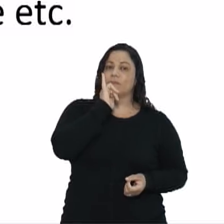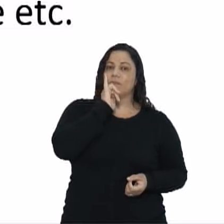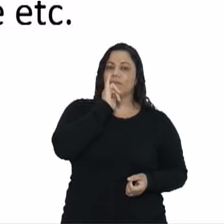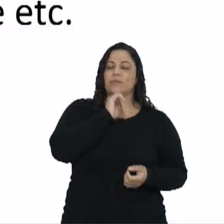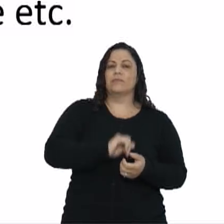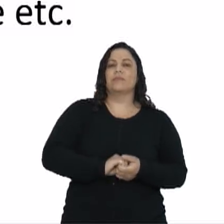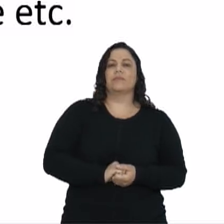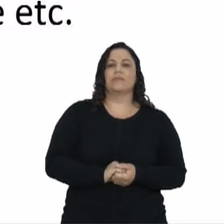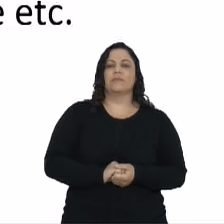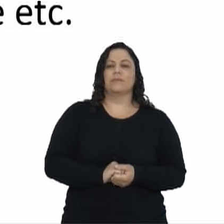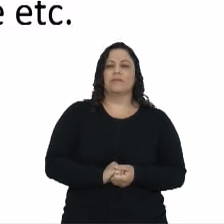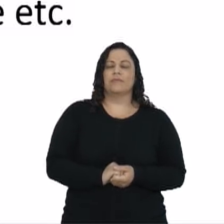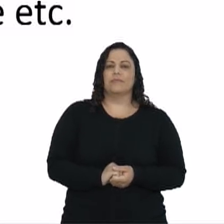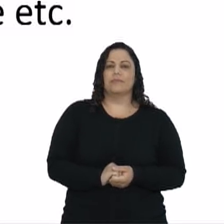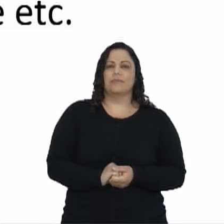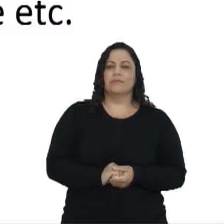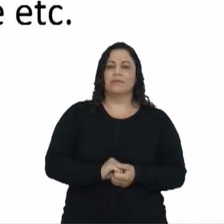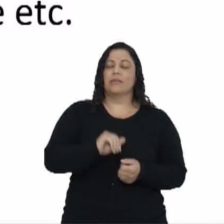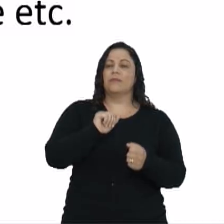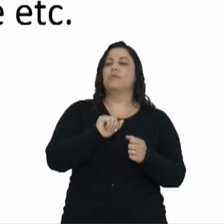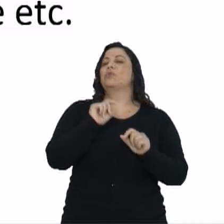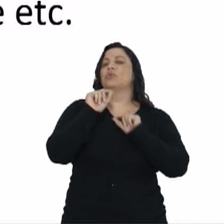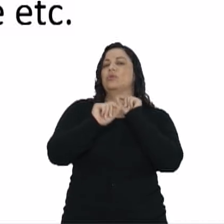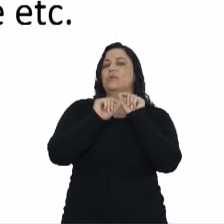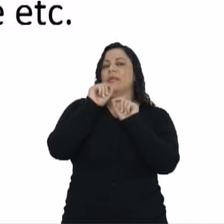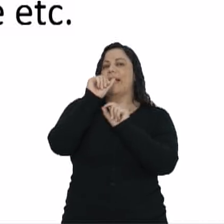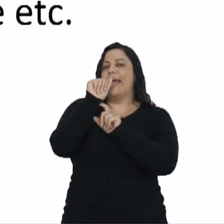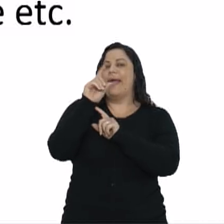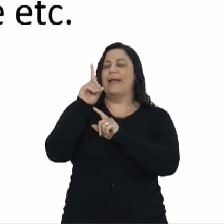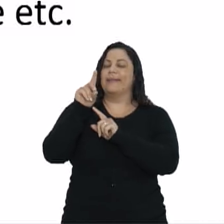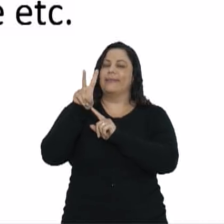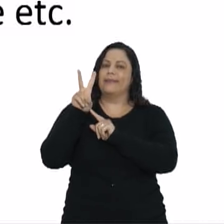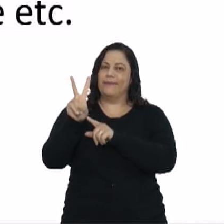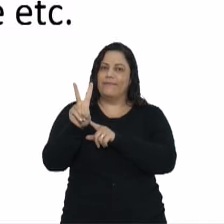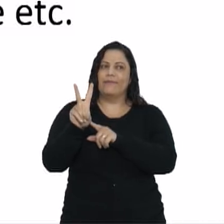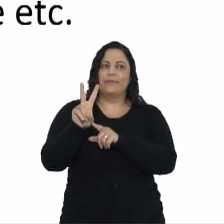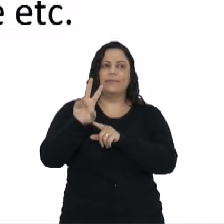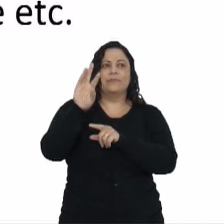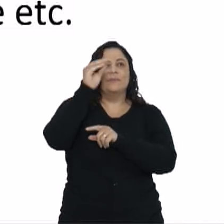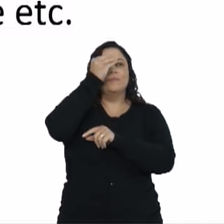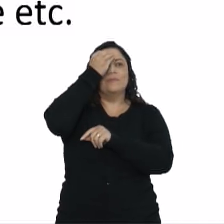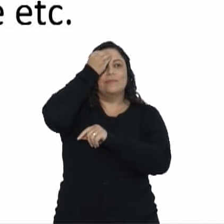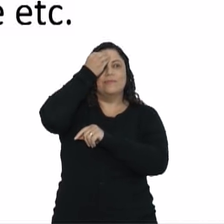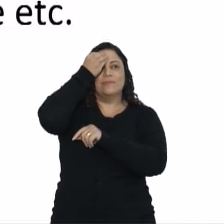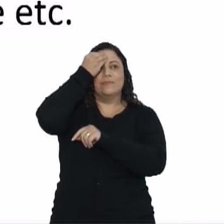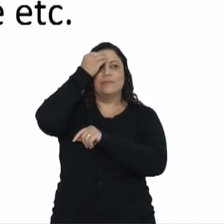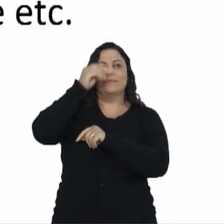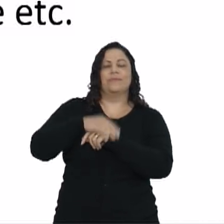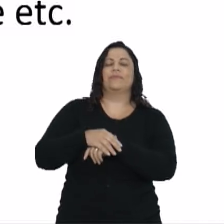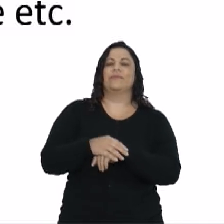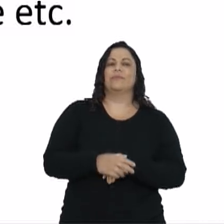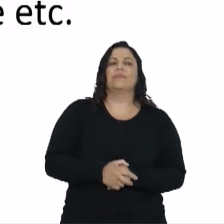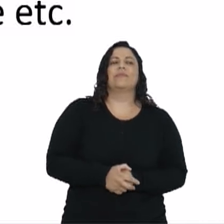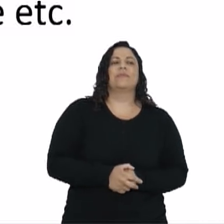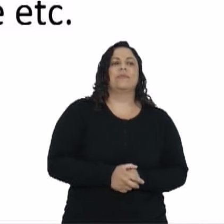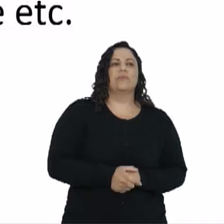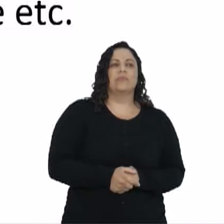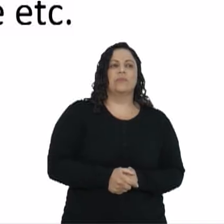Longe de e perto de. O advérbio que for finalizado em mente seguirá a mesma forma do adjetivo, tais